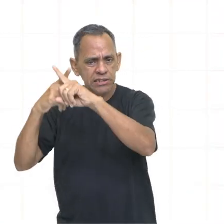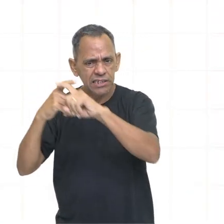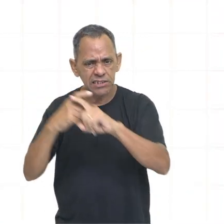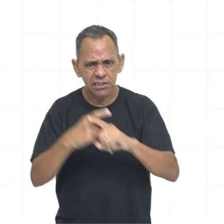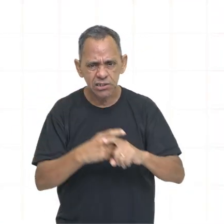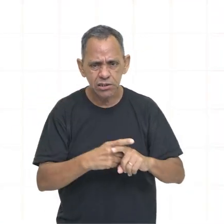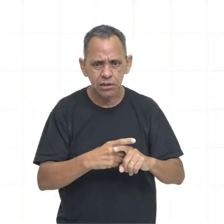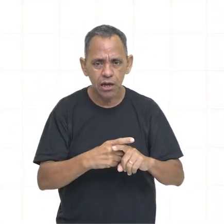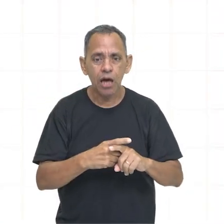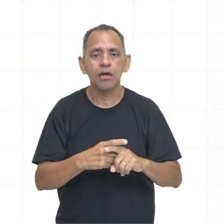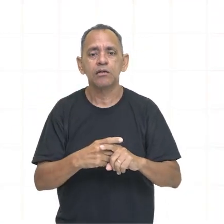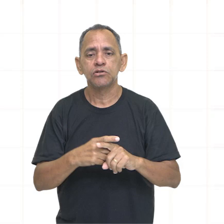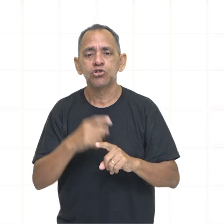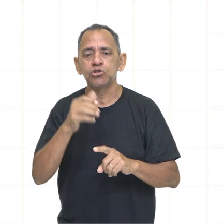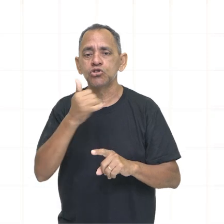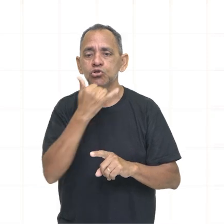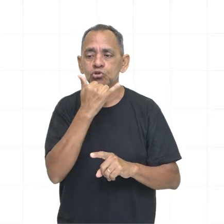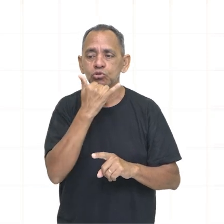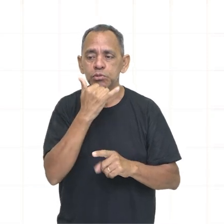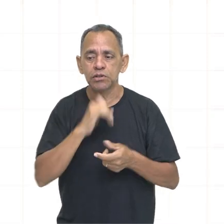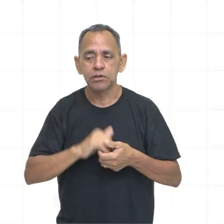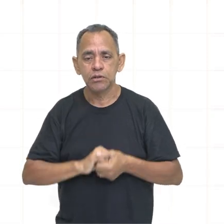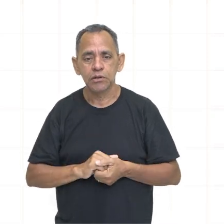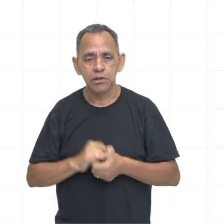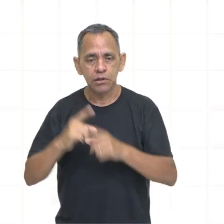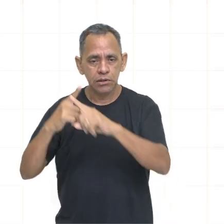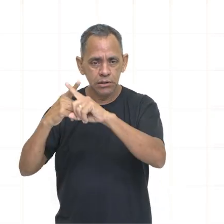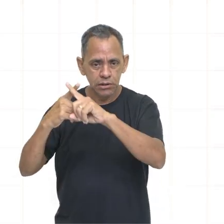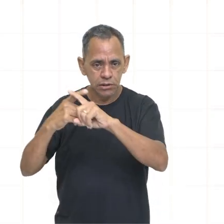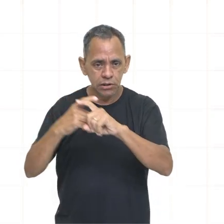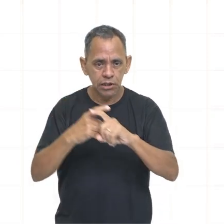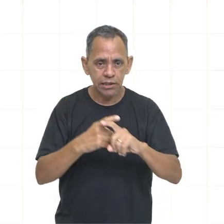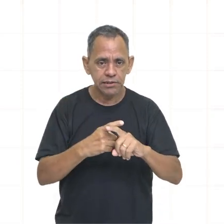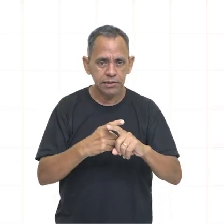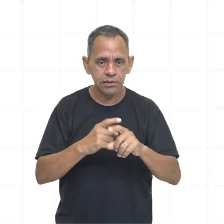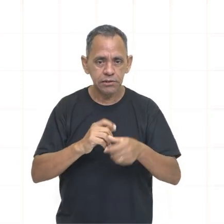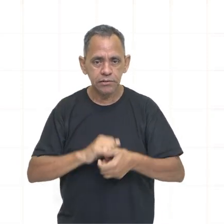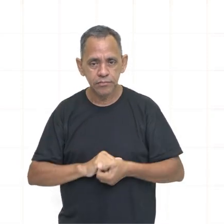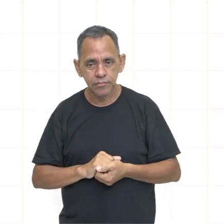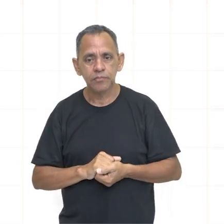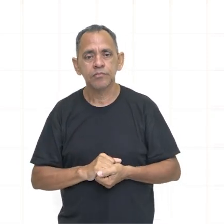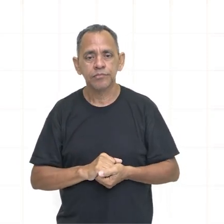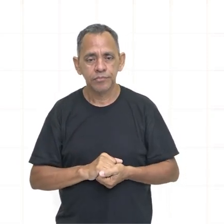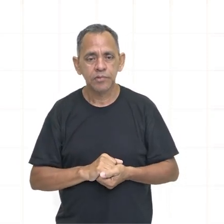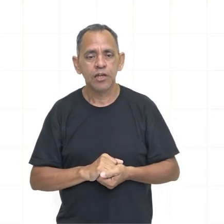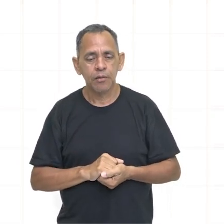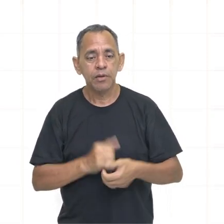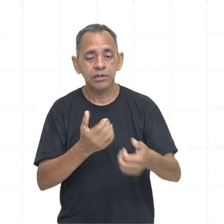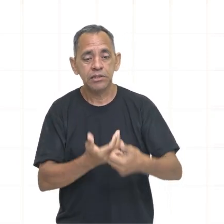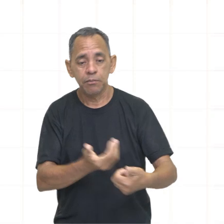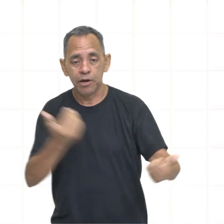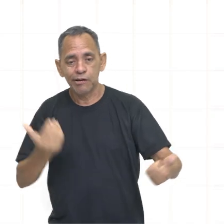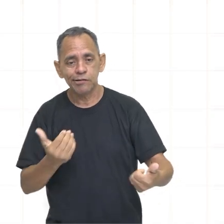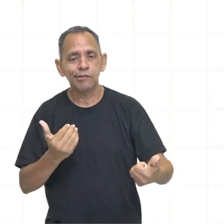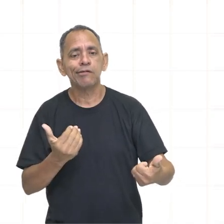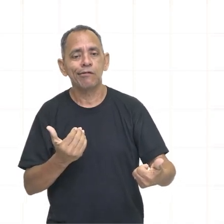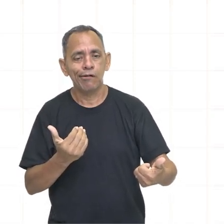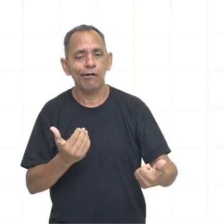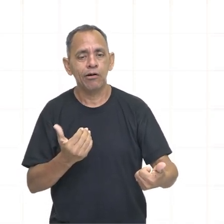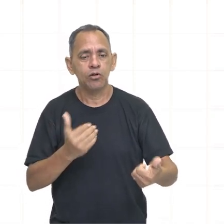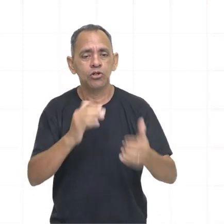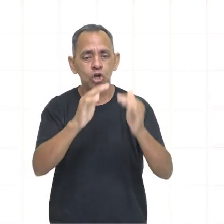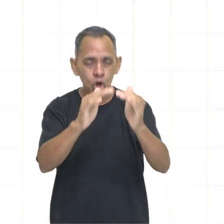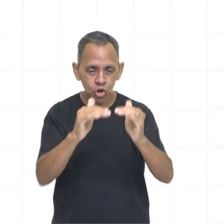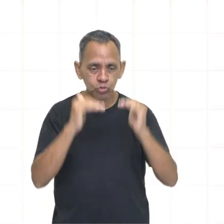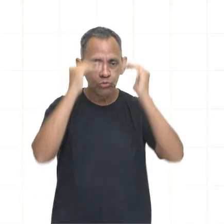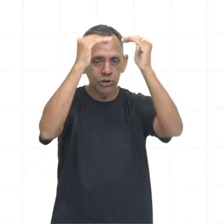observar que essa ideologia tem suas raízes fincadas no racismo e antissemitismo, em que há a superioridade